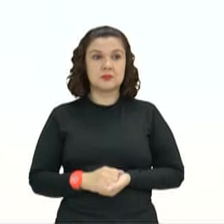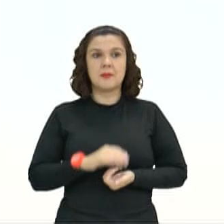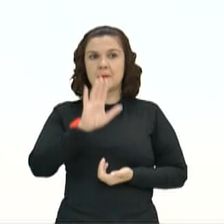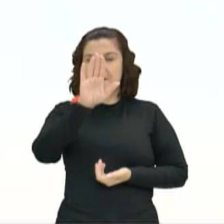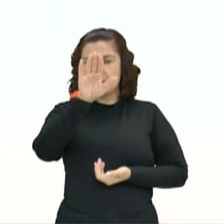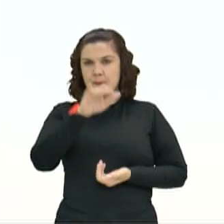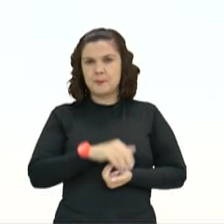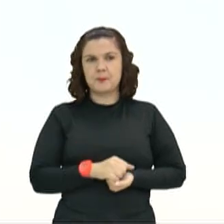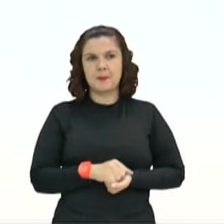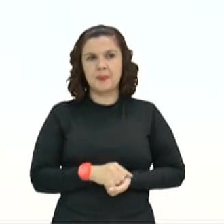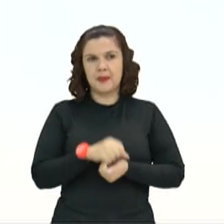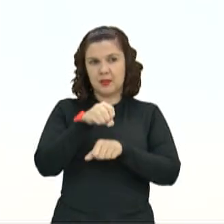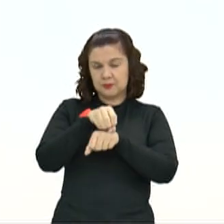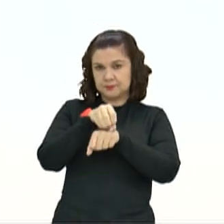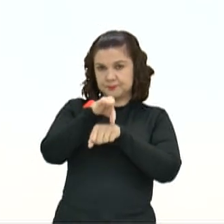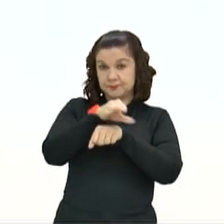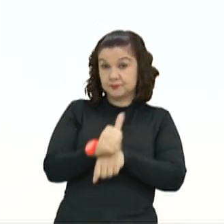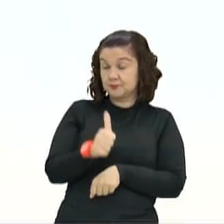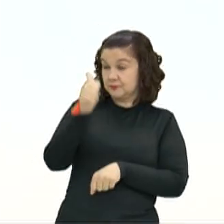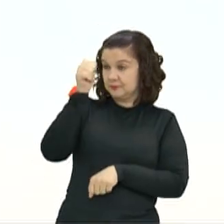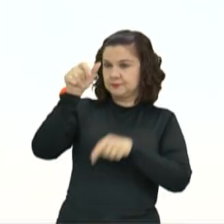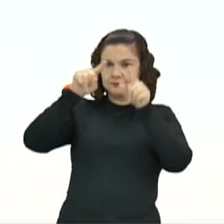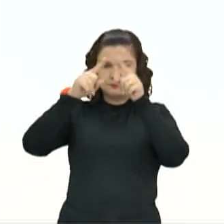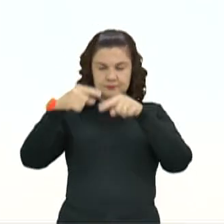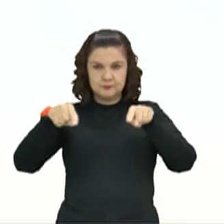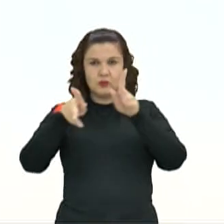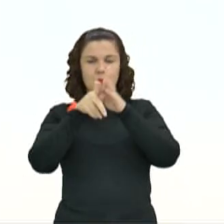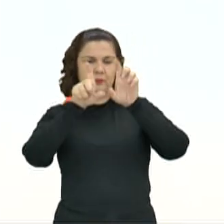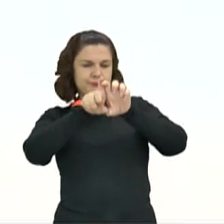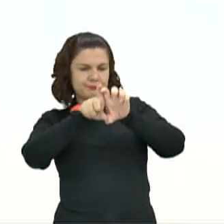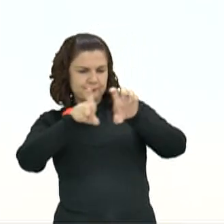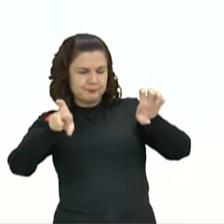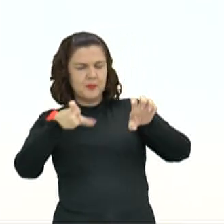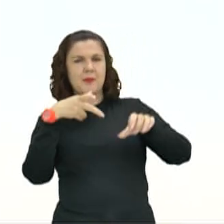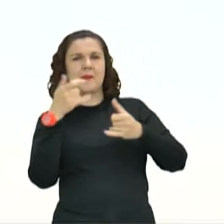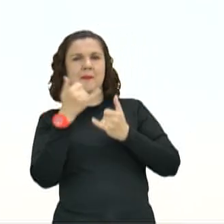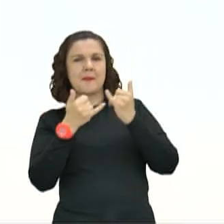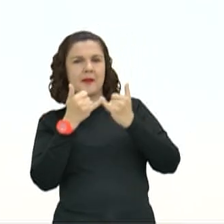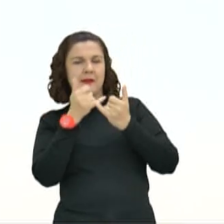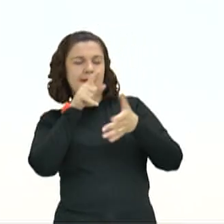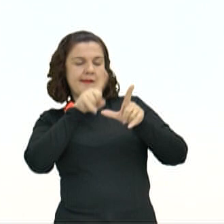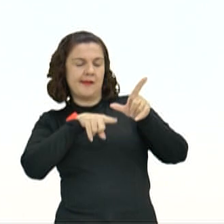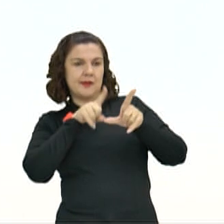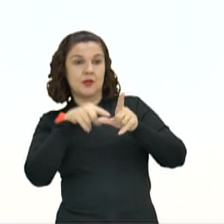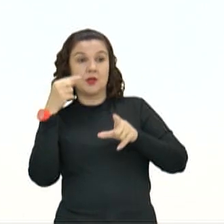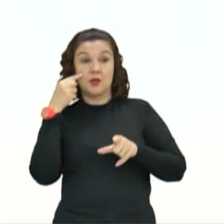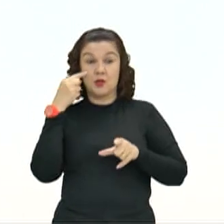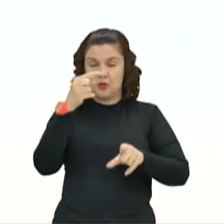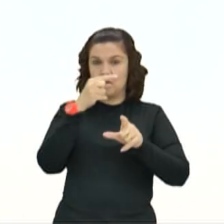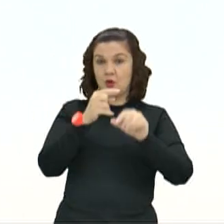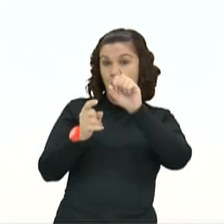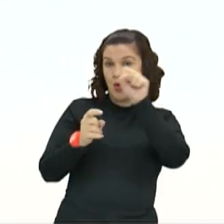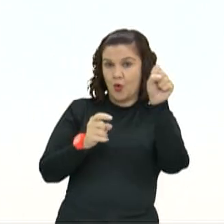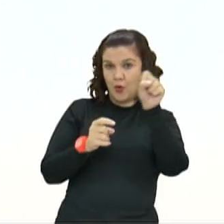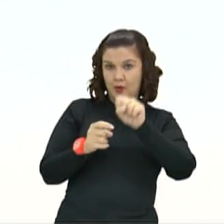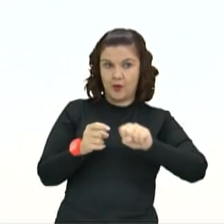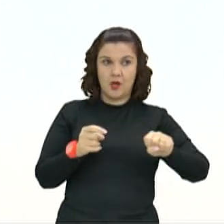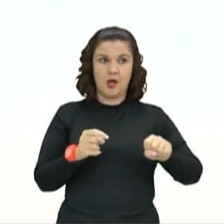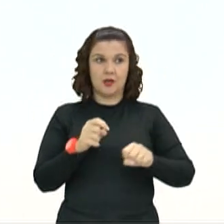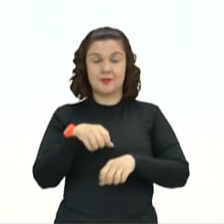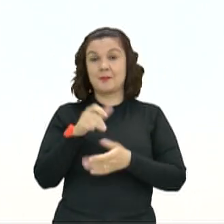daí eu coloco uma representação aqui, que é uma representação algébrica. Parte com letras. Ó. Eu falo assim, ó, conjunto